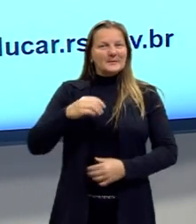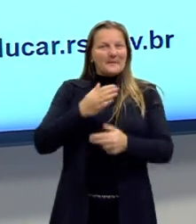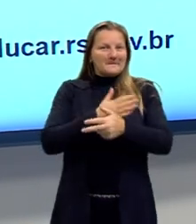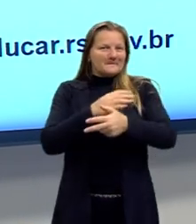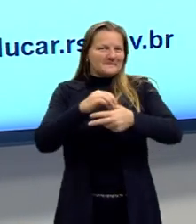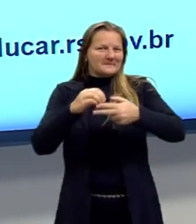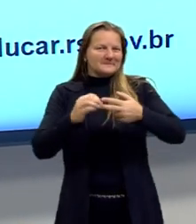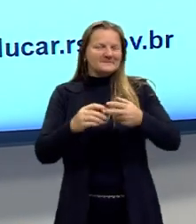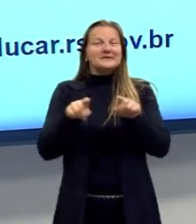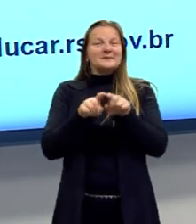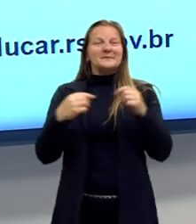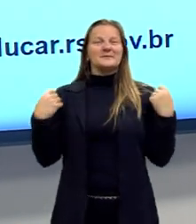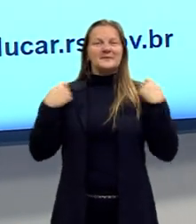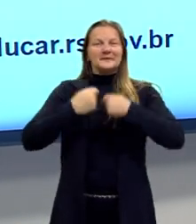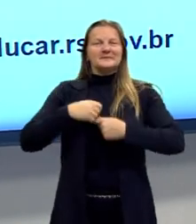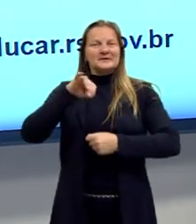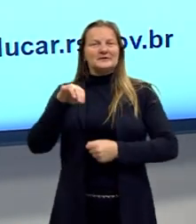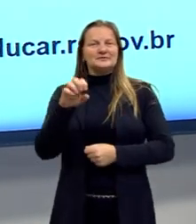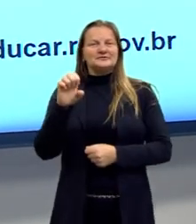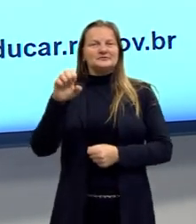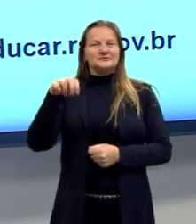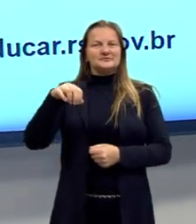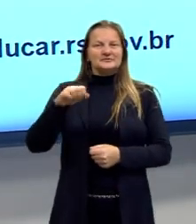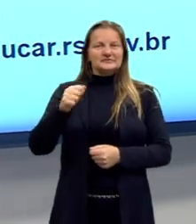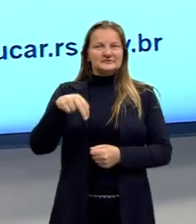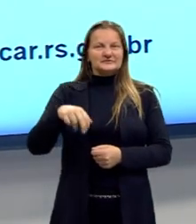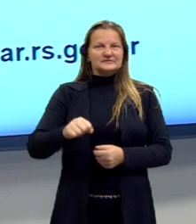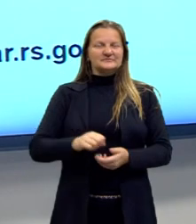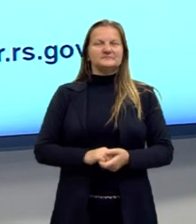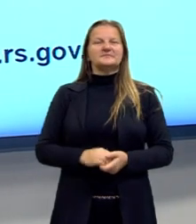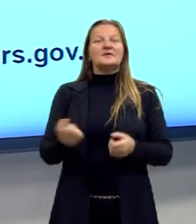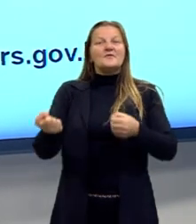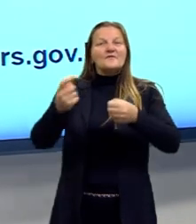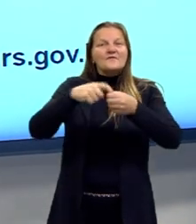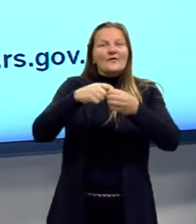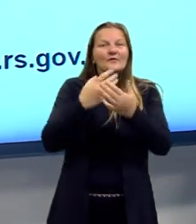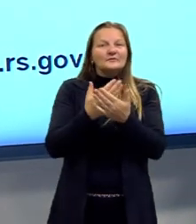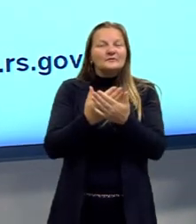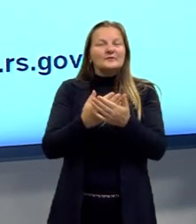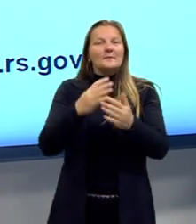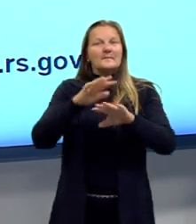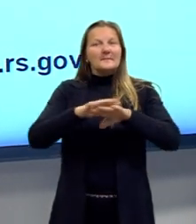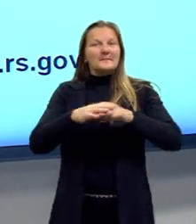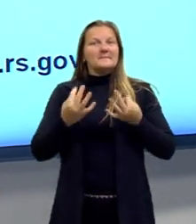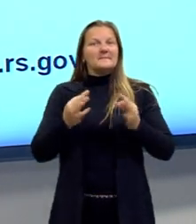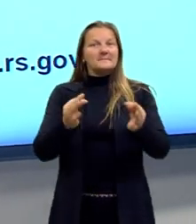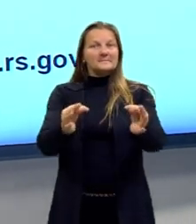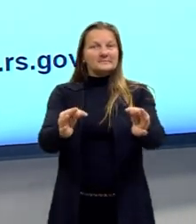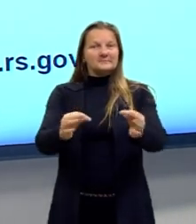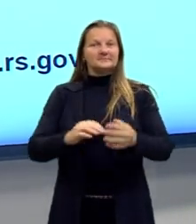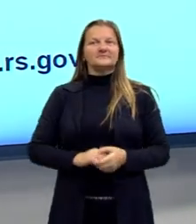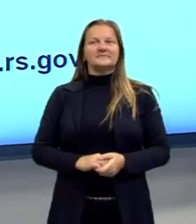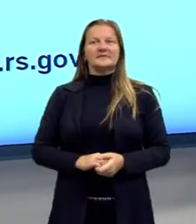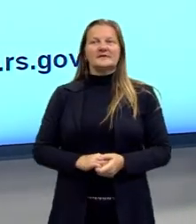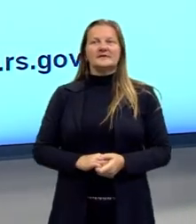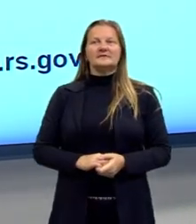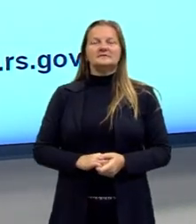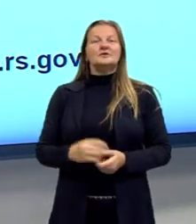do pré-enem e uma camisa jeans estamos aqui então de volta para mais uma aula de matemática e suas Tecnologias